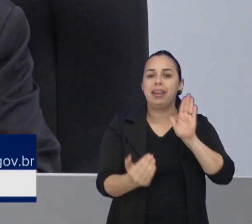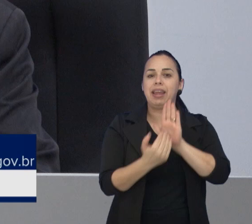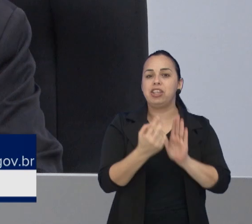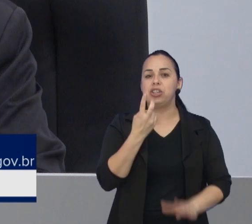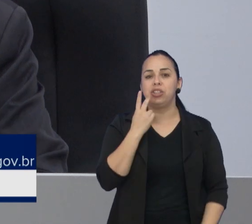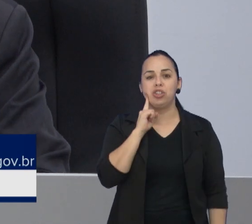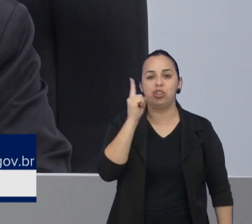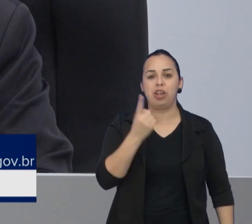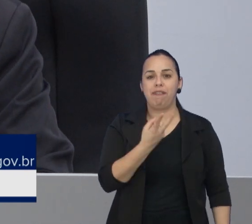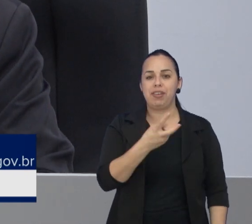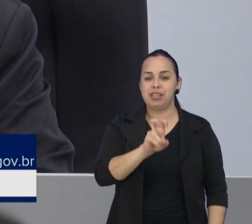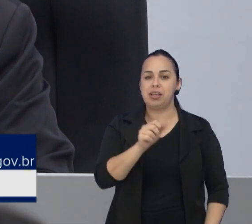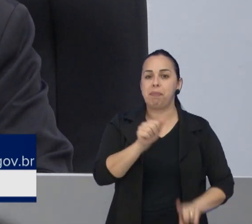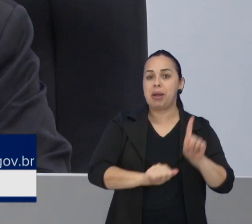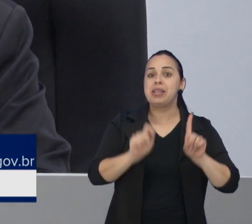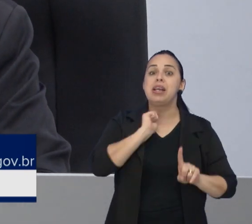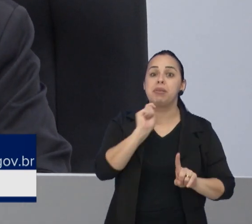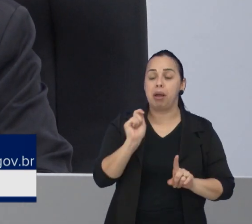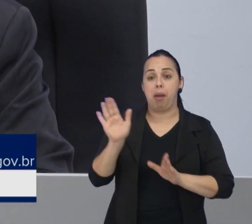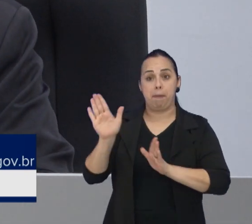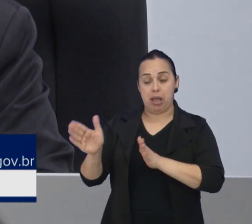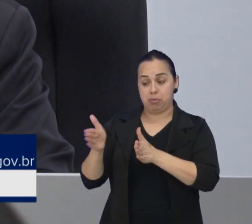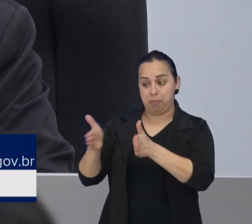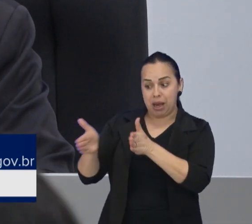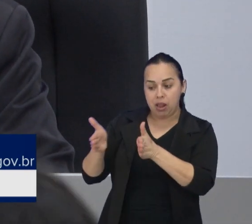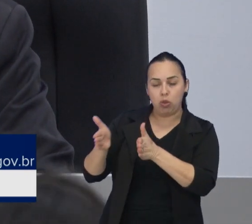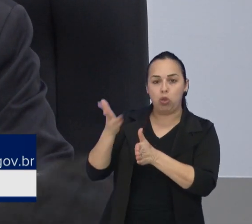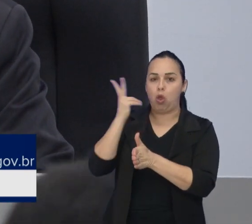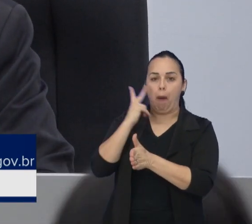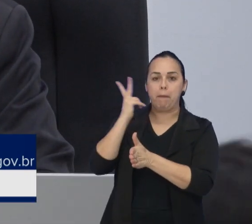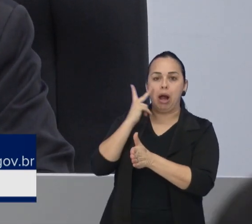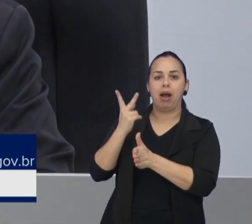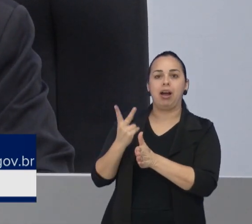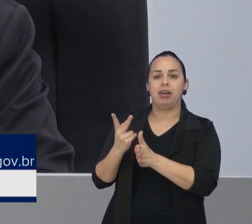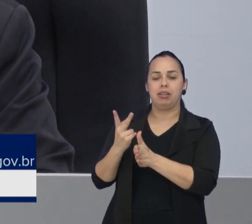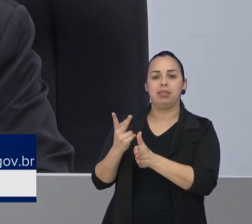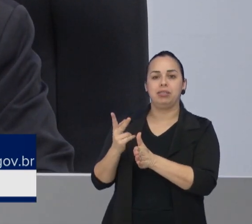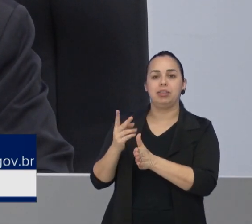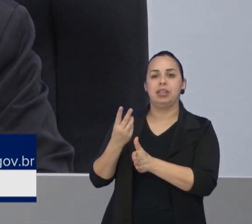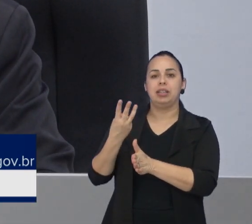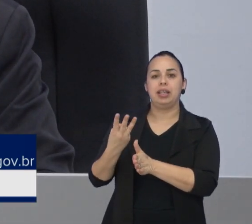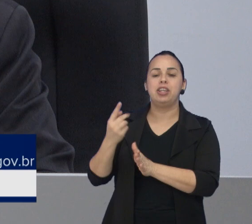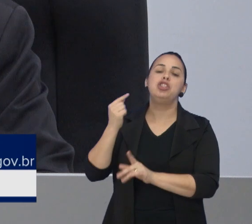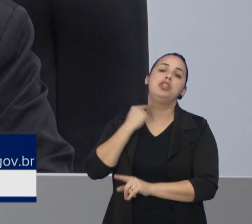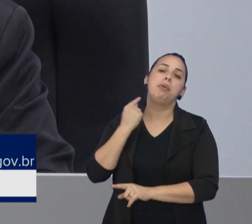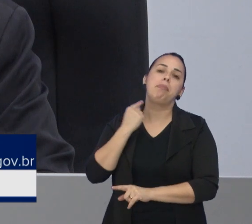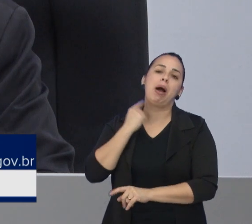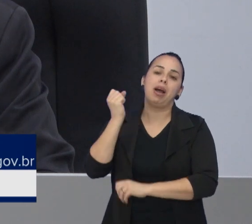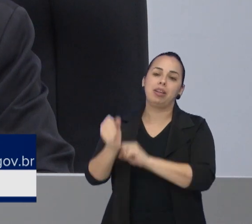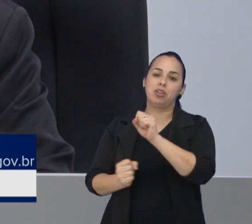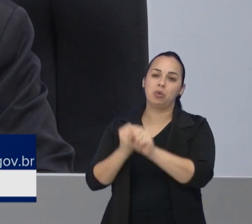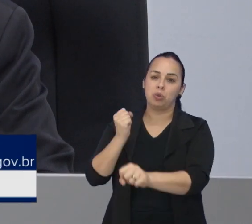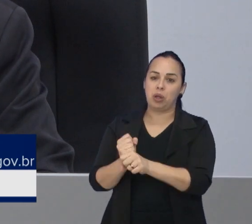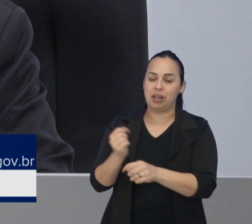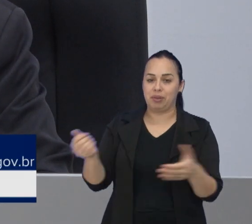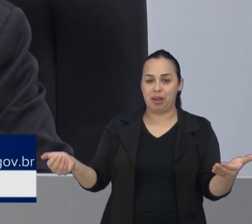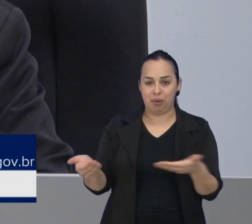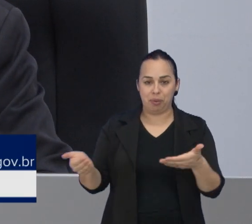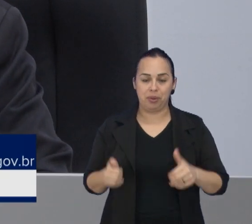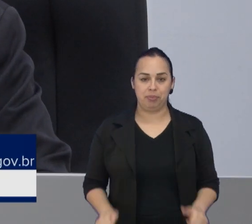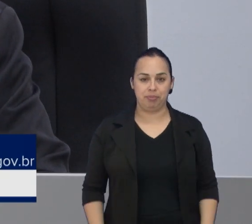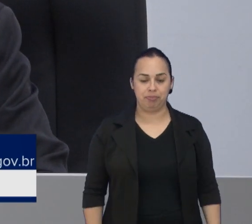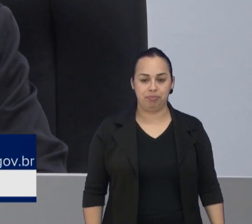de 2024, rito ordinário, 3 de maio de 2024.